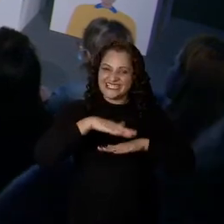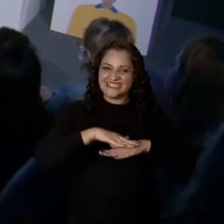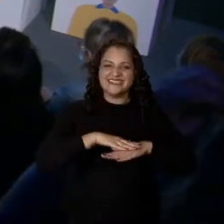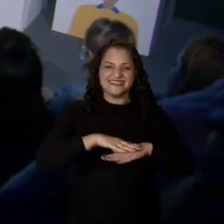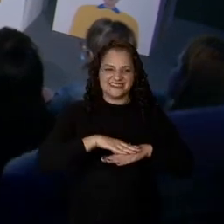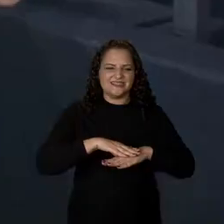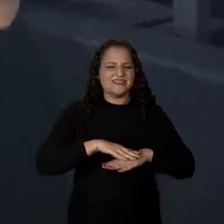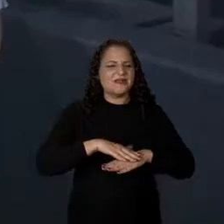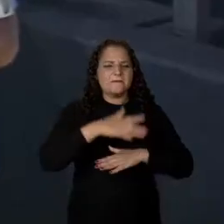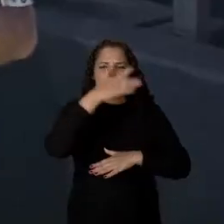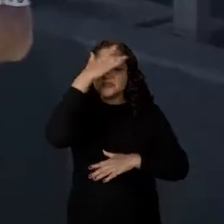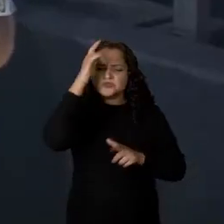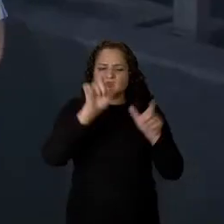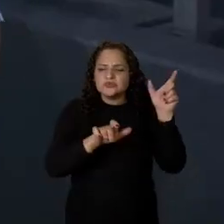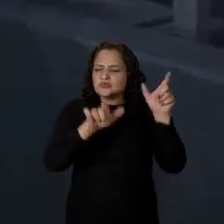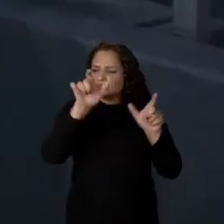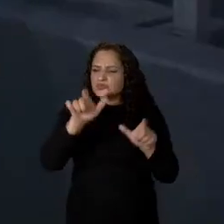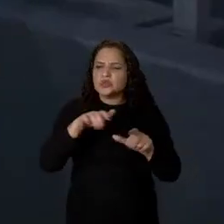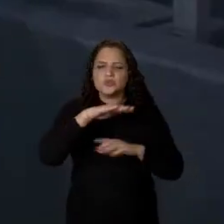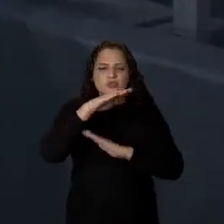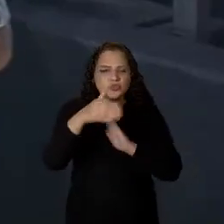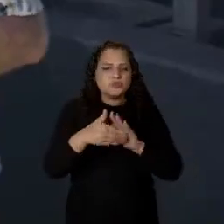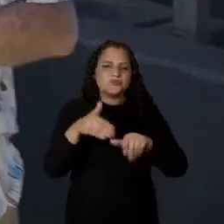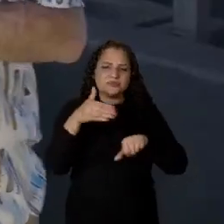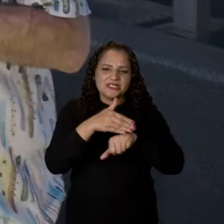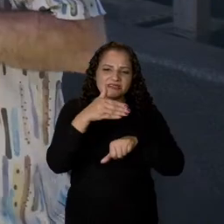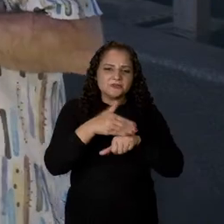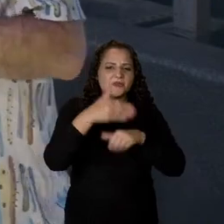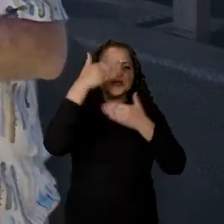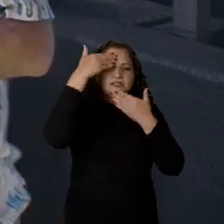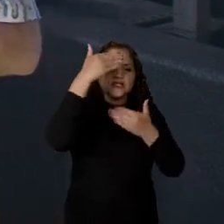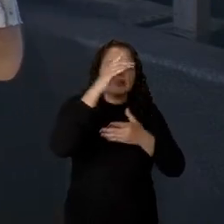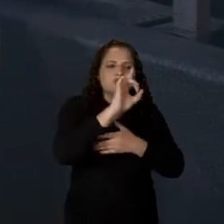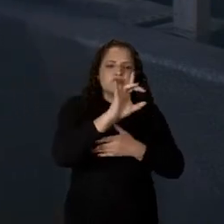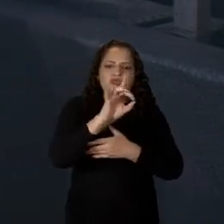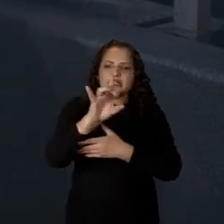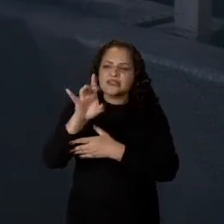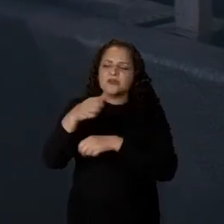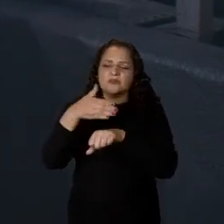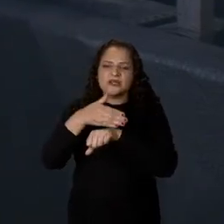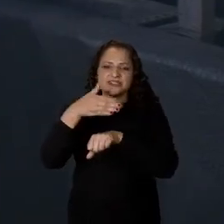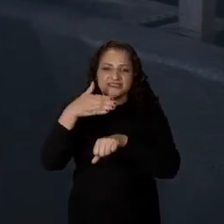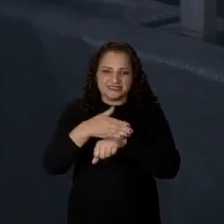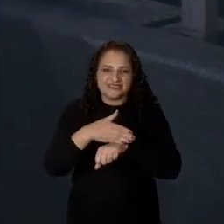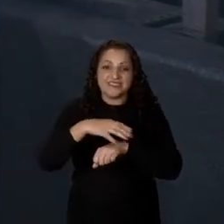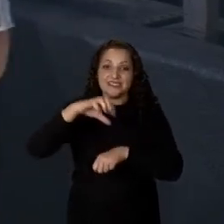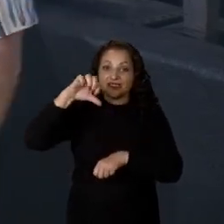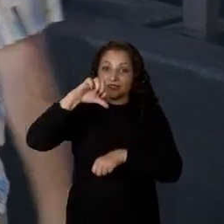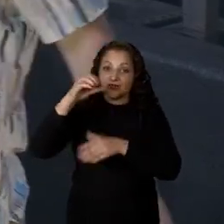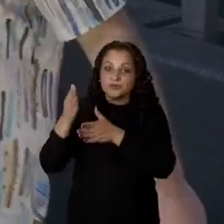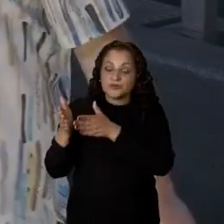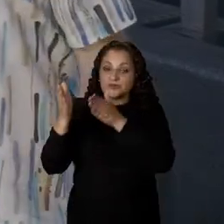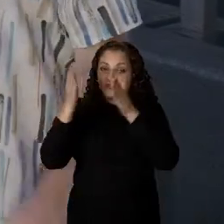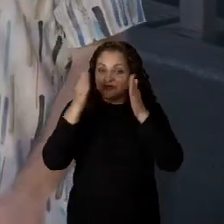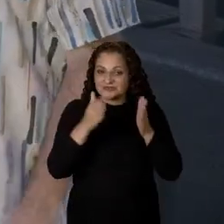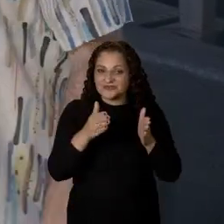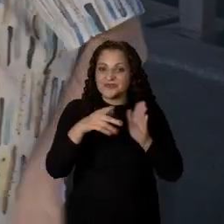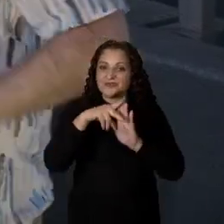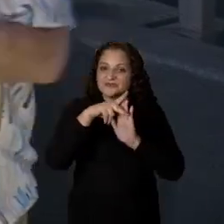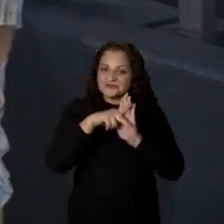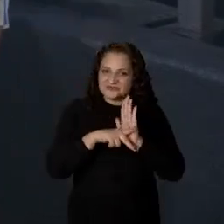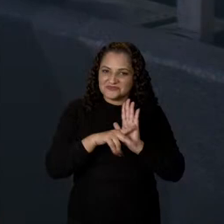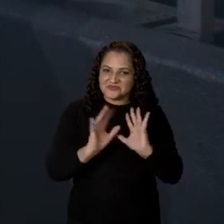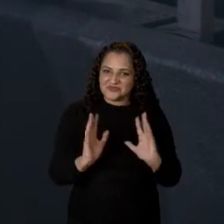envolvidos nessa enorme jornada, eu agradeço a cada uma e cada um dos participantes da 9ª edição do Soul for